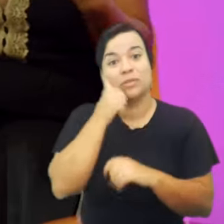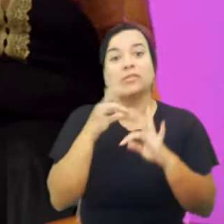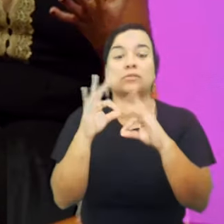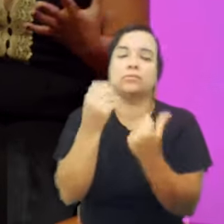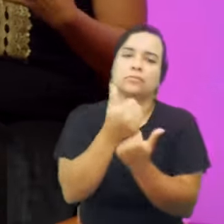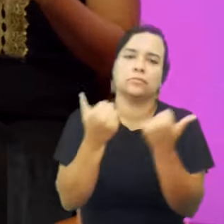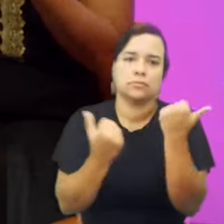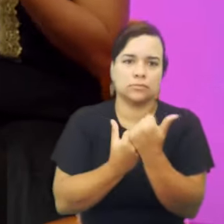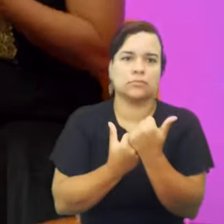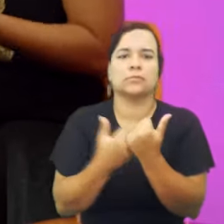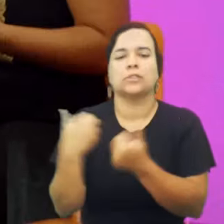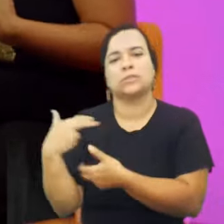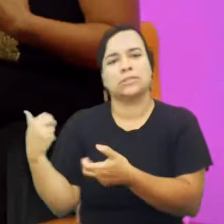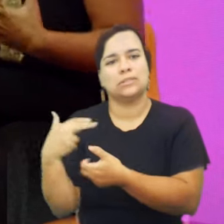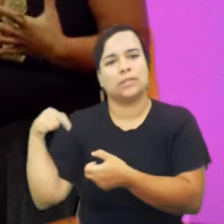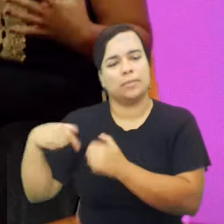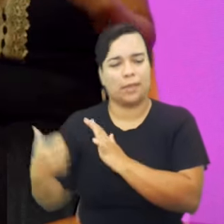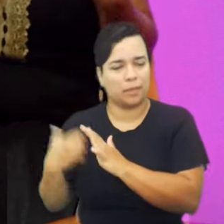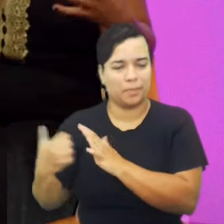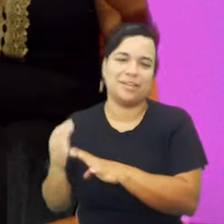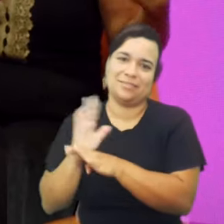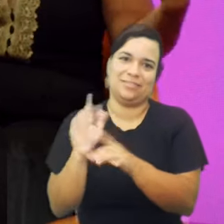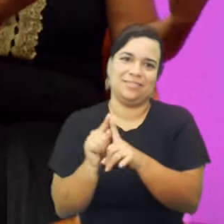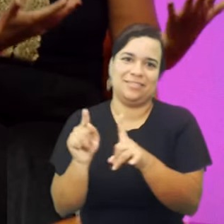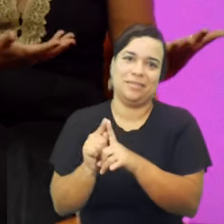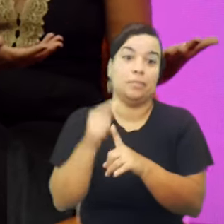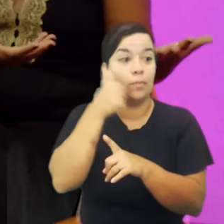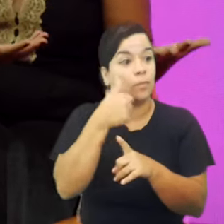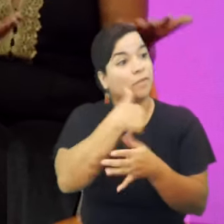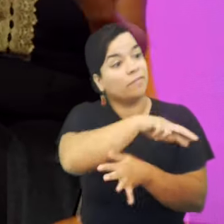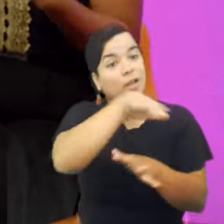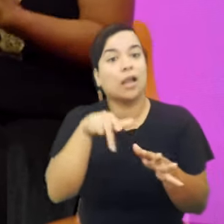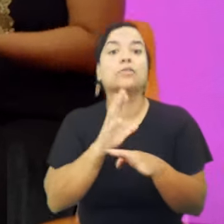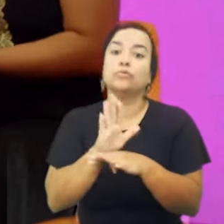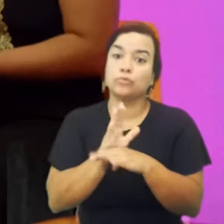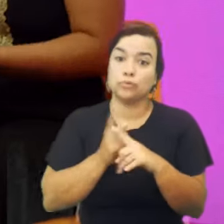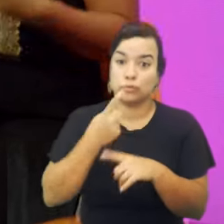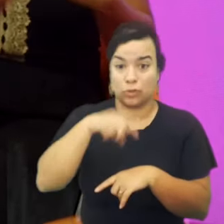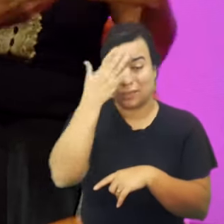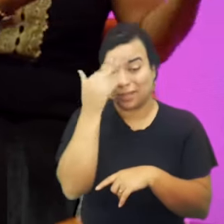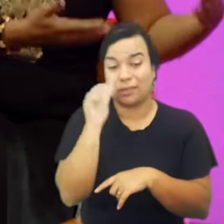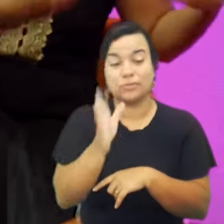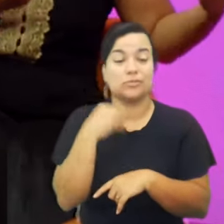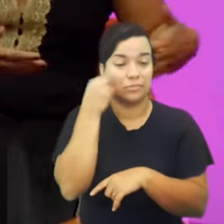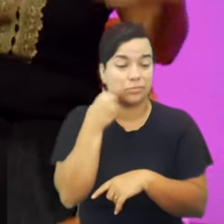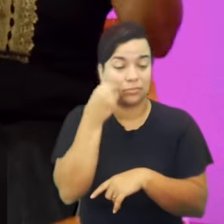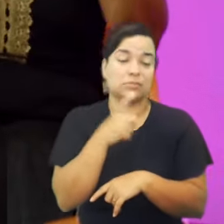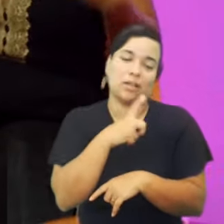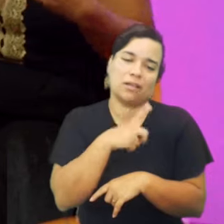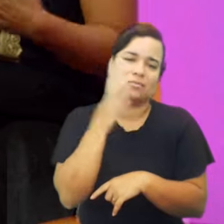para apoiar, não só o Sebrae como empresa, mas conte com outras mulheres também, porque nós já passamos por isso e estamos passando